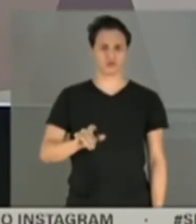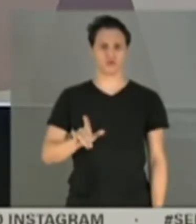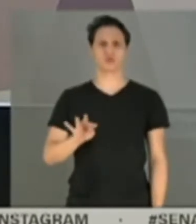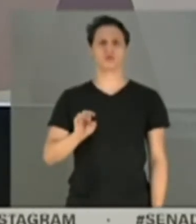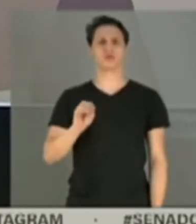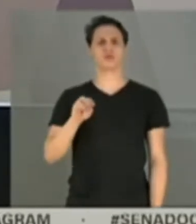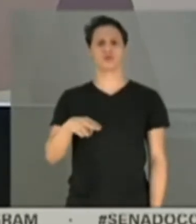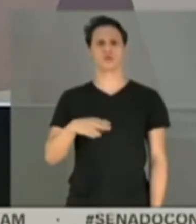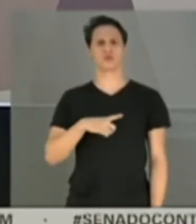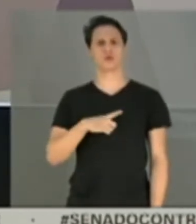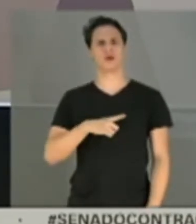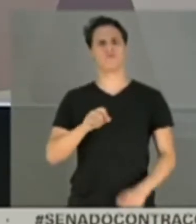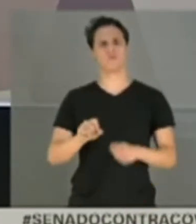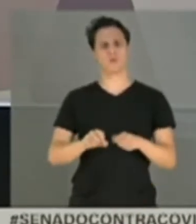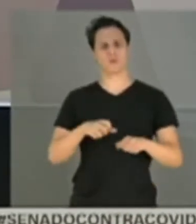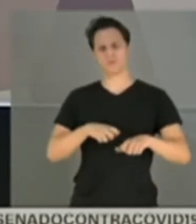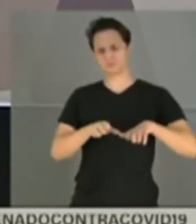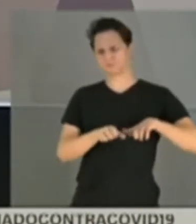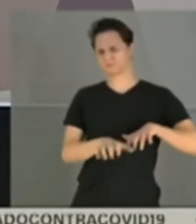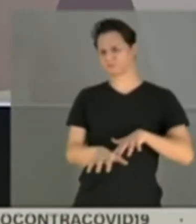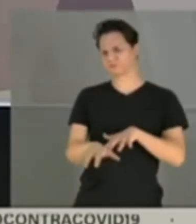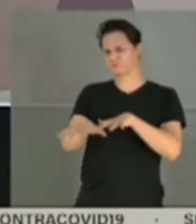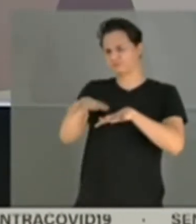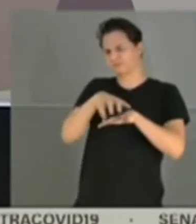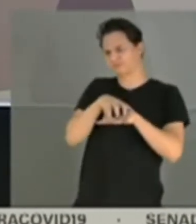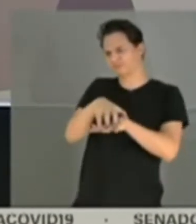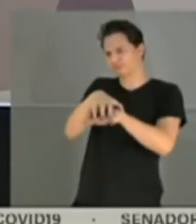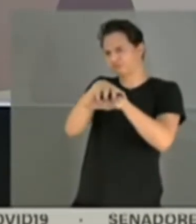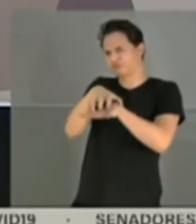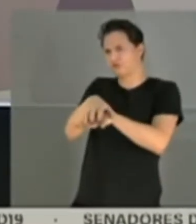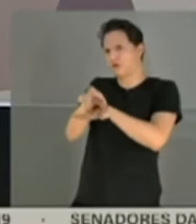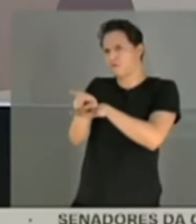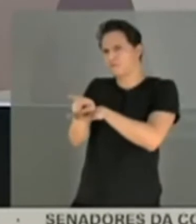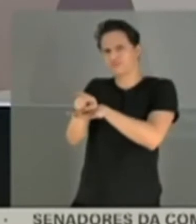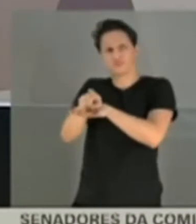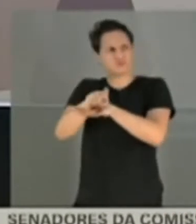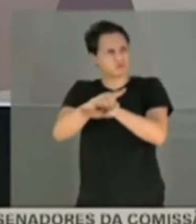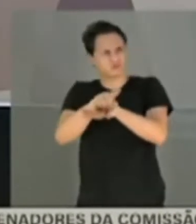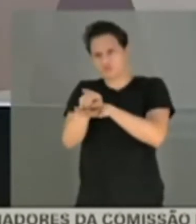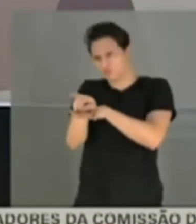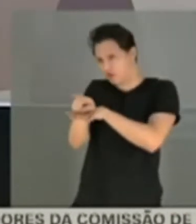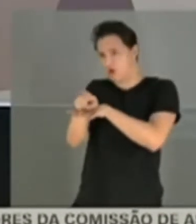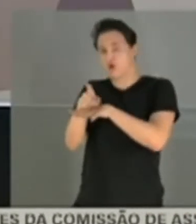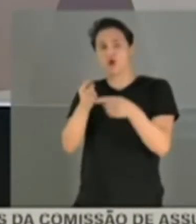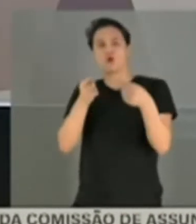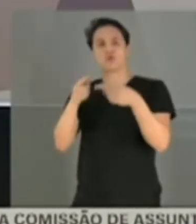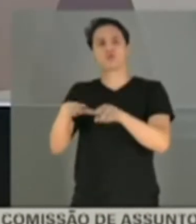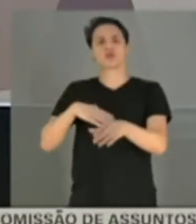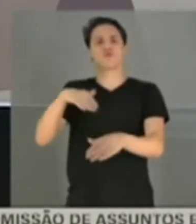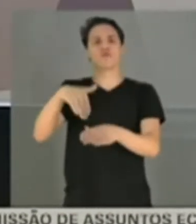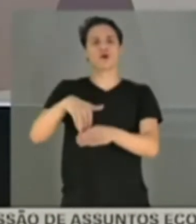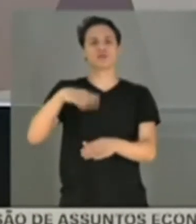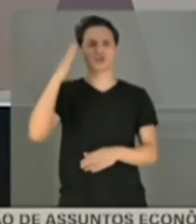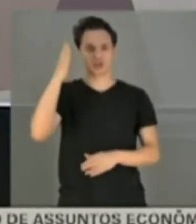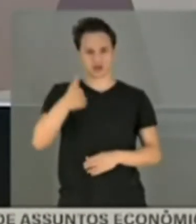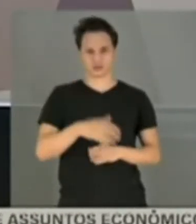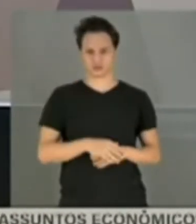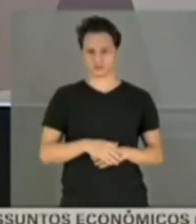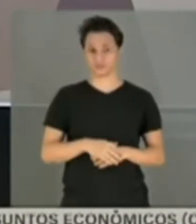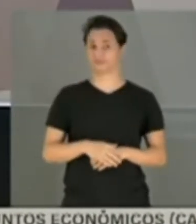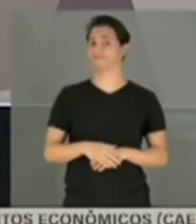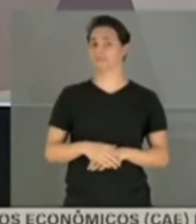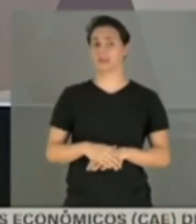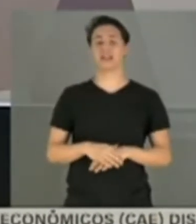tanques contra o voto direto. Não houve um enfrentamento, mas a história registra até hoje. E